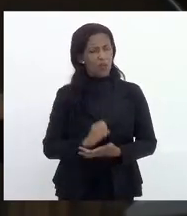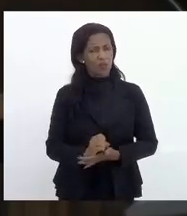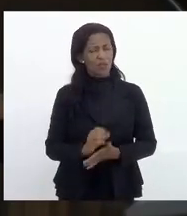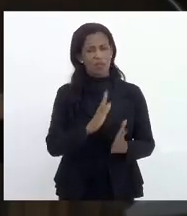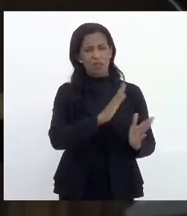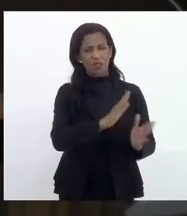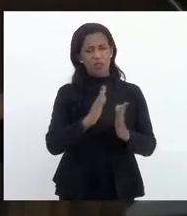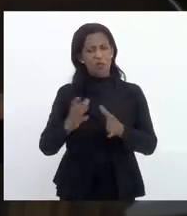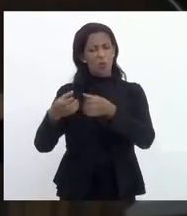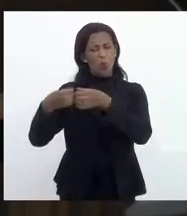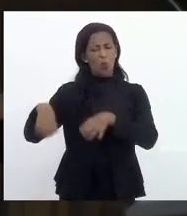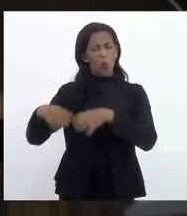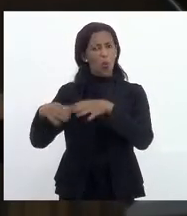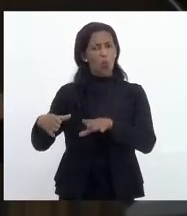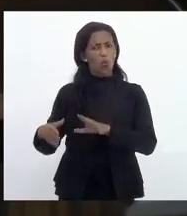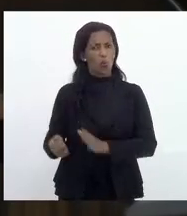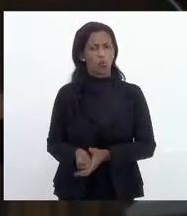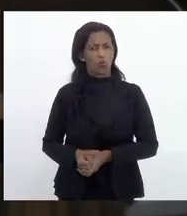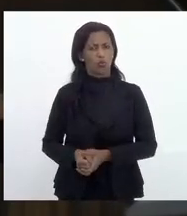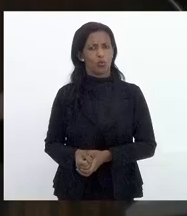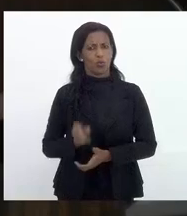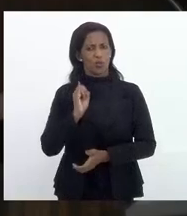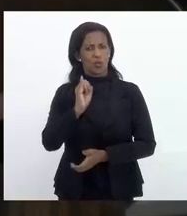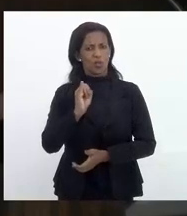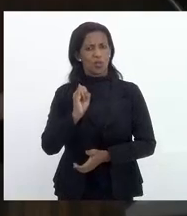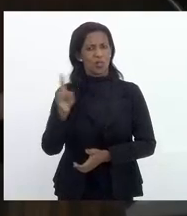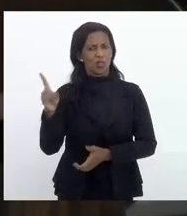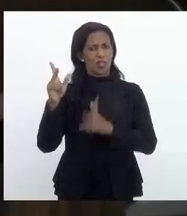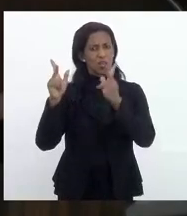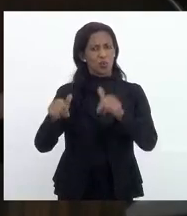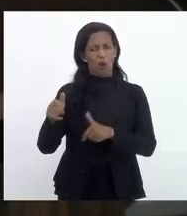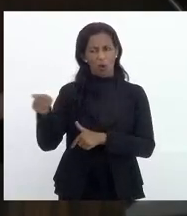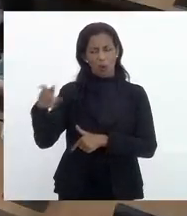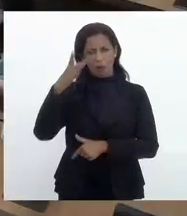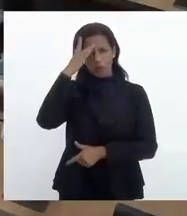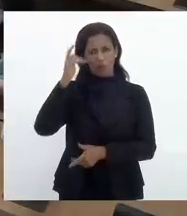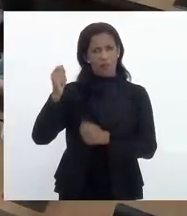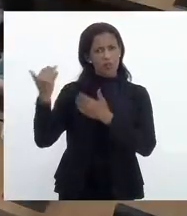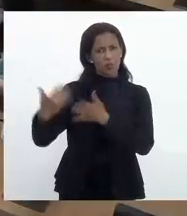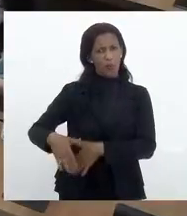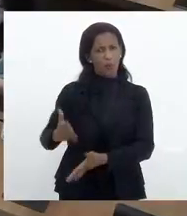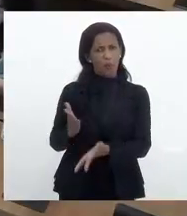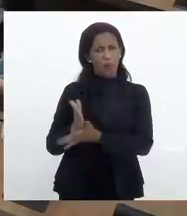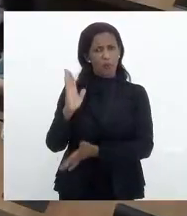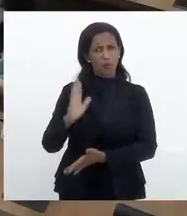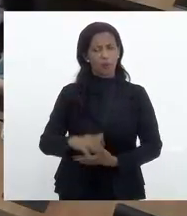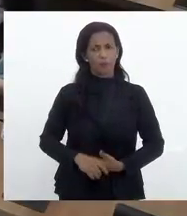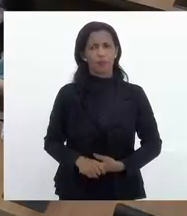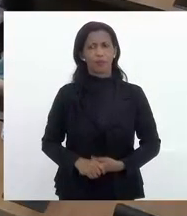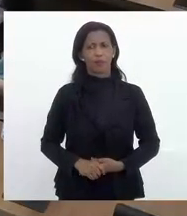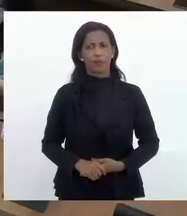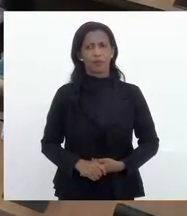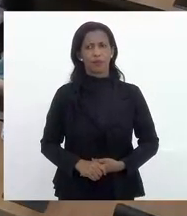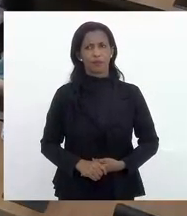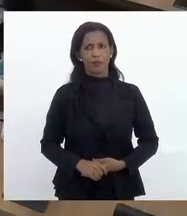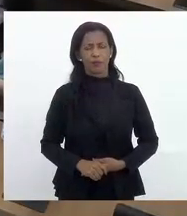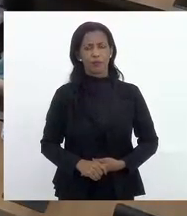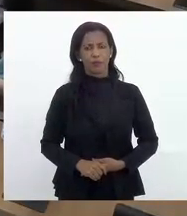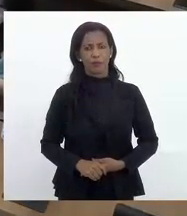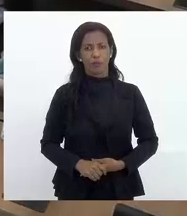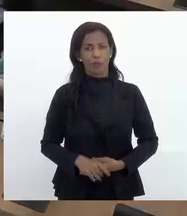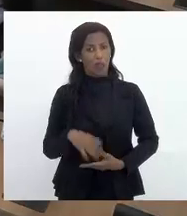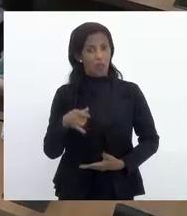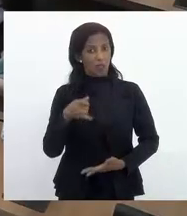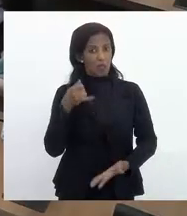se eles passaram no concurso público a que foram submetidos os servidores que aqui estão e os